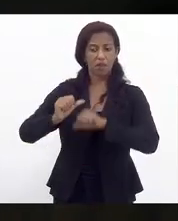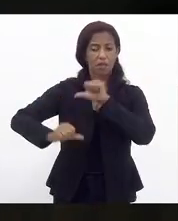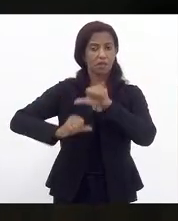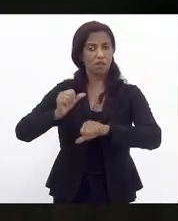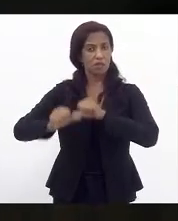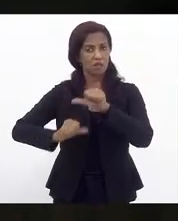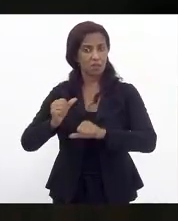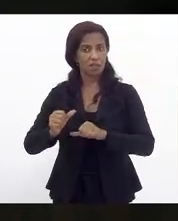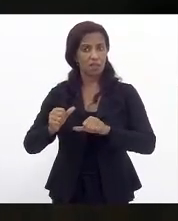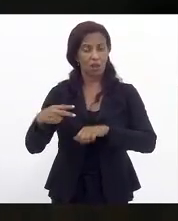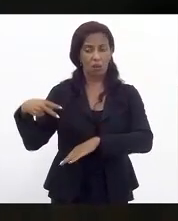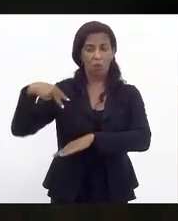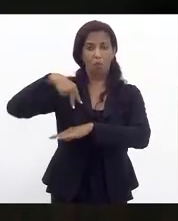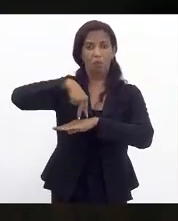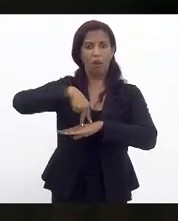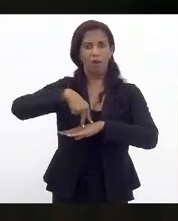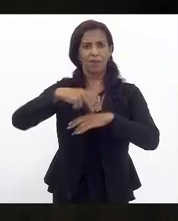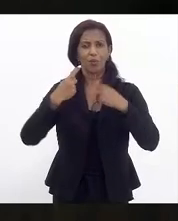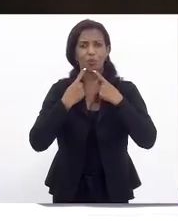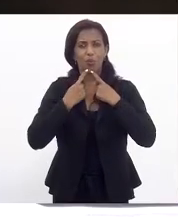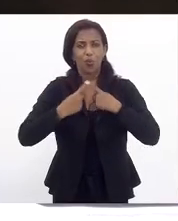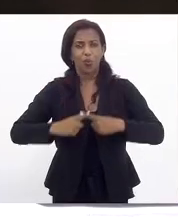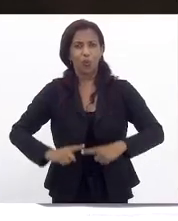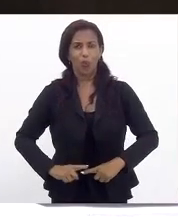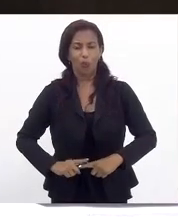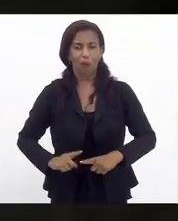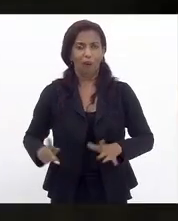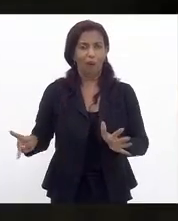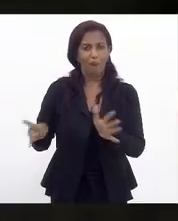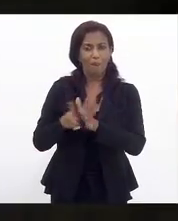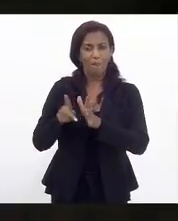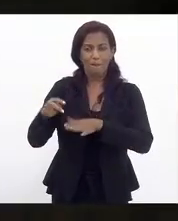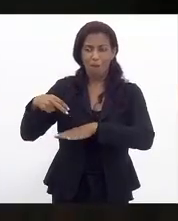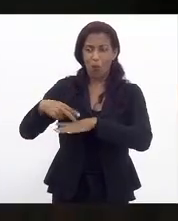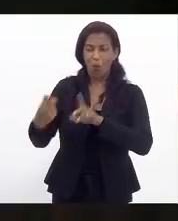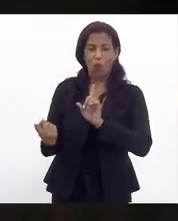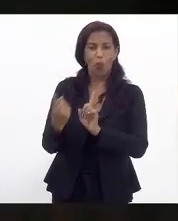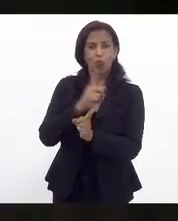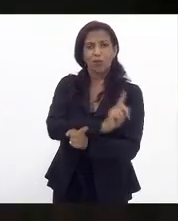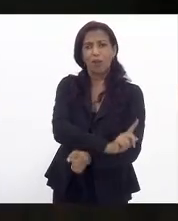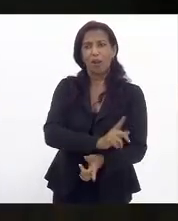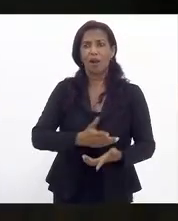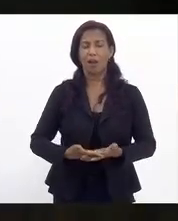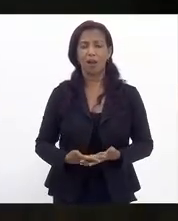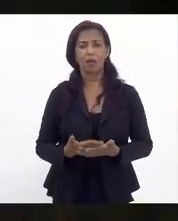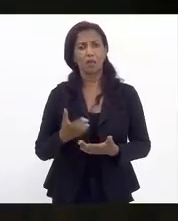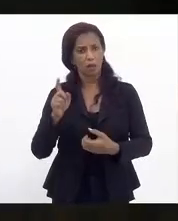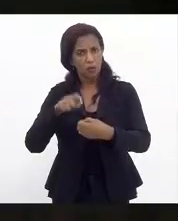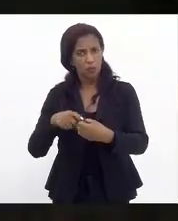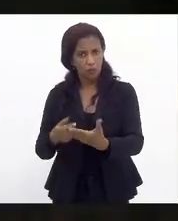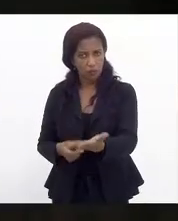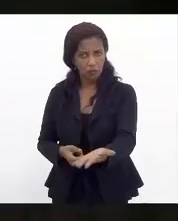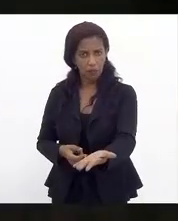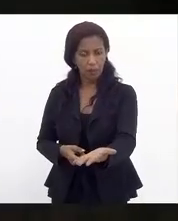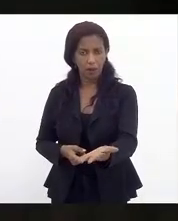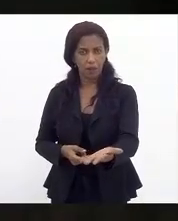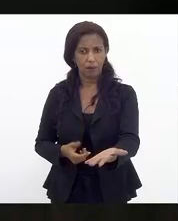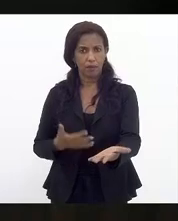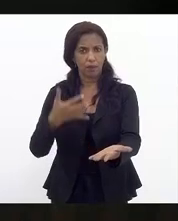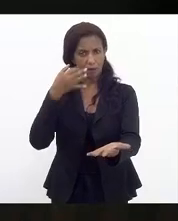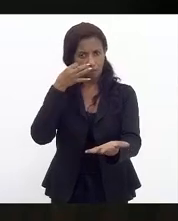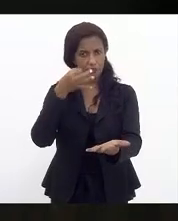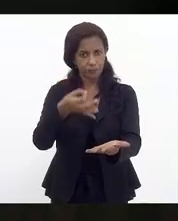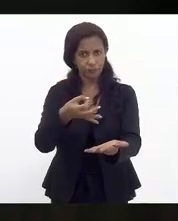transforme no palanque para um discurso que é o bom pála em contrário bem vou devolver a palavra do senhor e peço que se